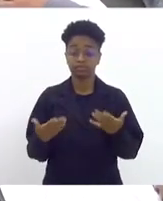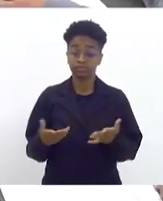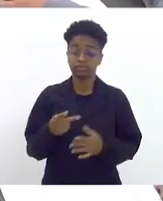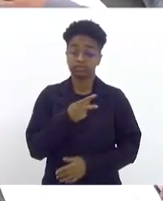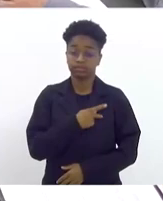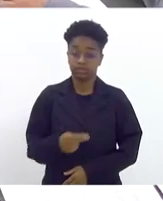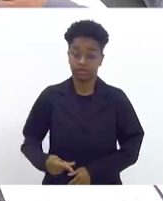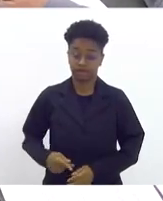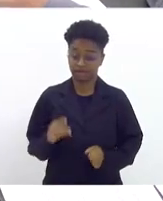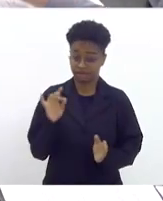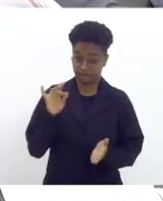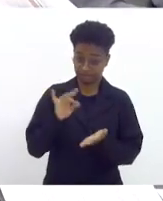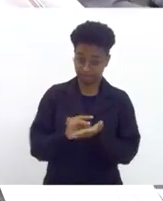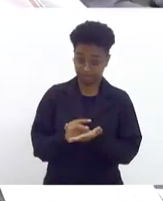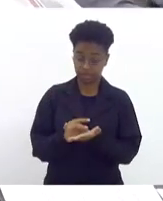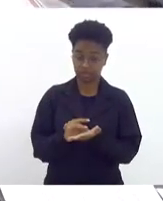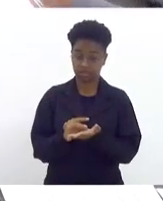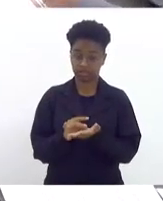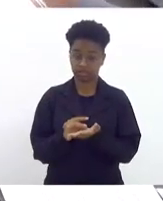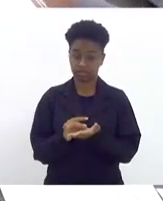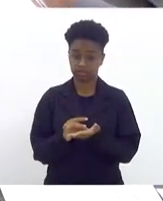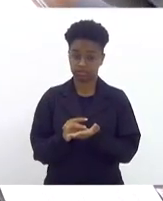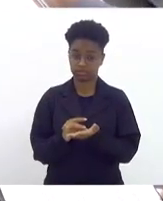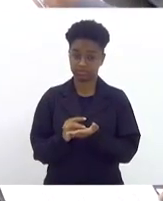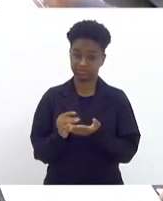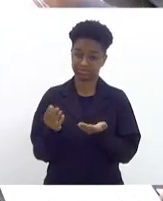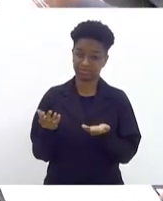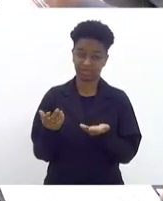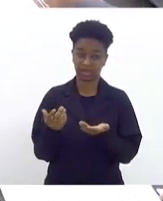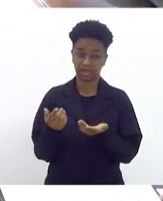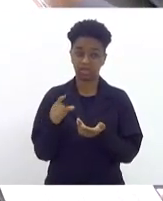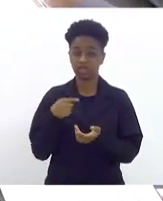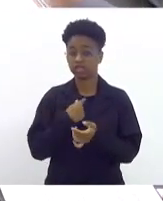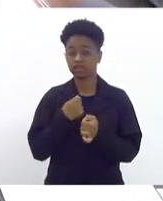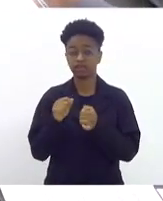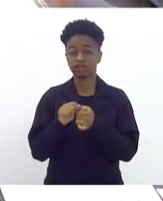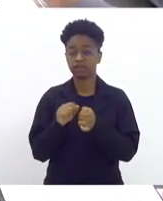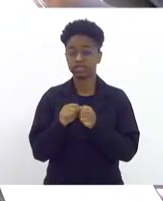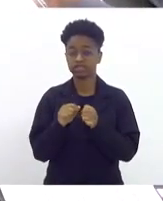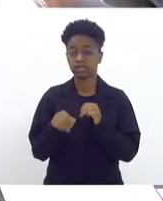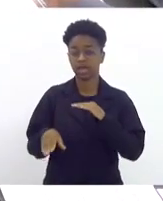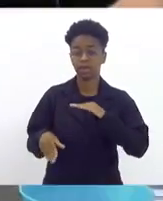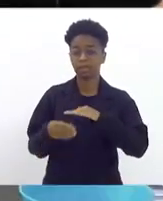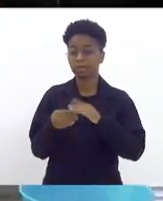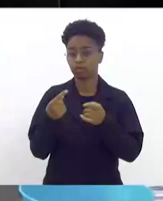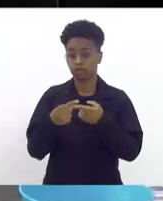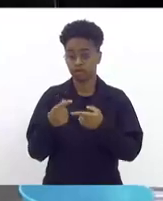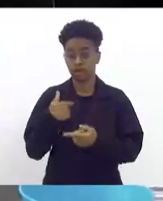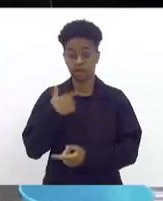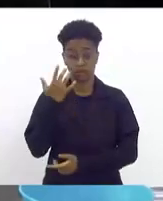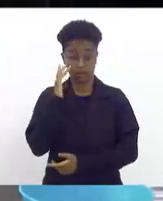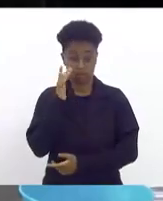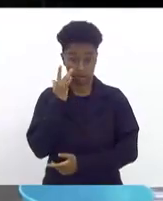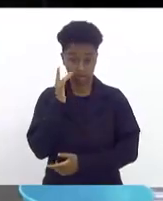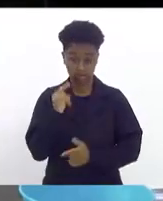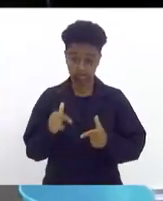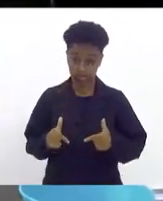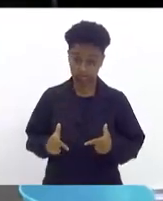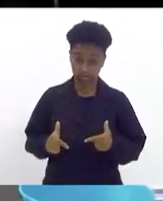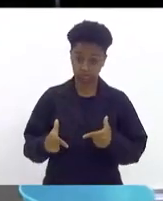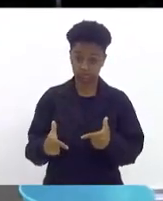na verdade por que que a gente fez a emenda né porque eu acho que essa iniciativa aqui